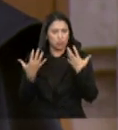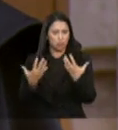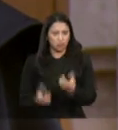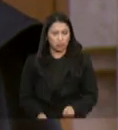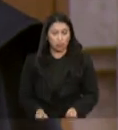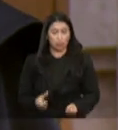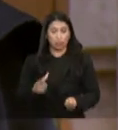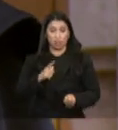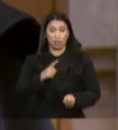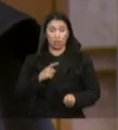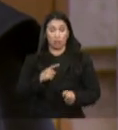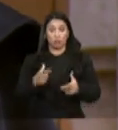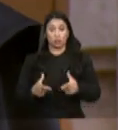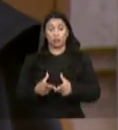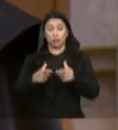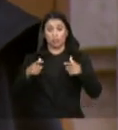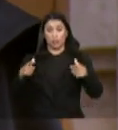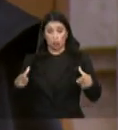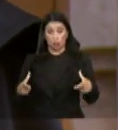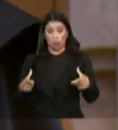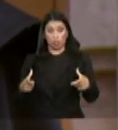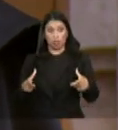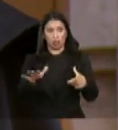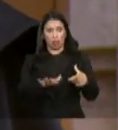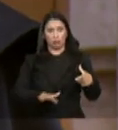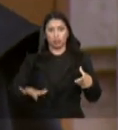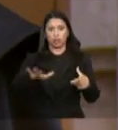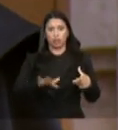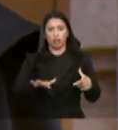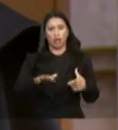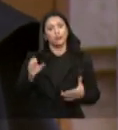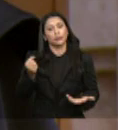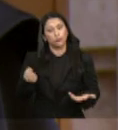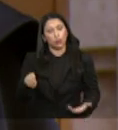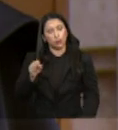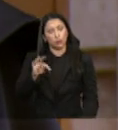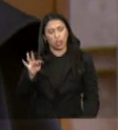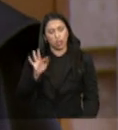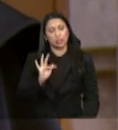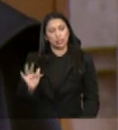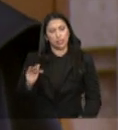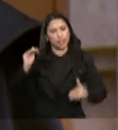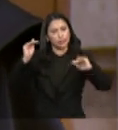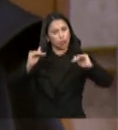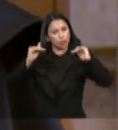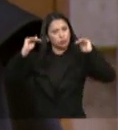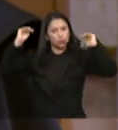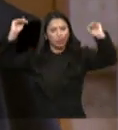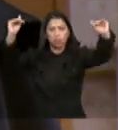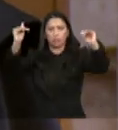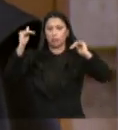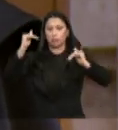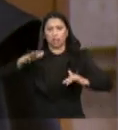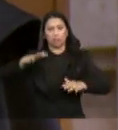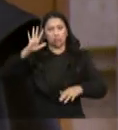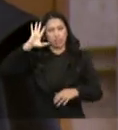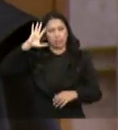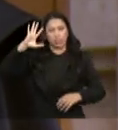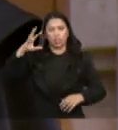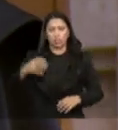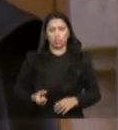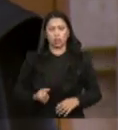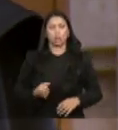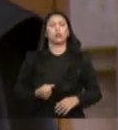aos maiores as massas o Supremo Tribunal Federal autoridade de suas decisões e o acerto de seus